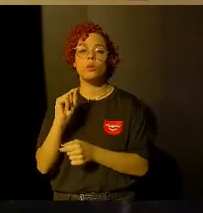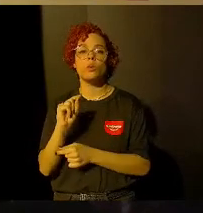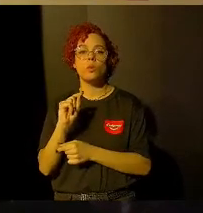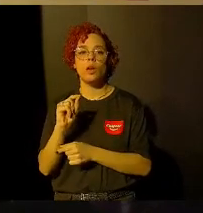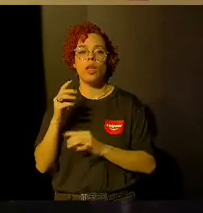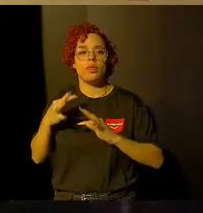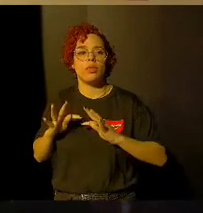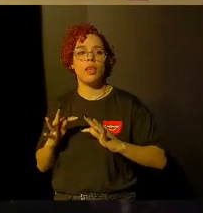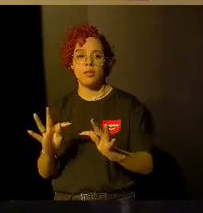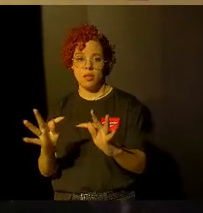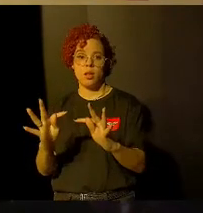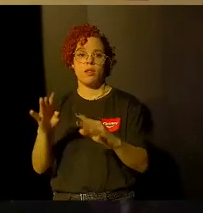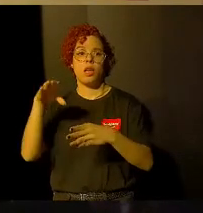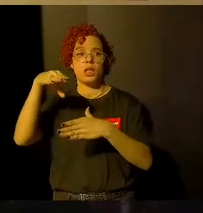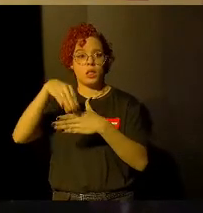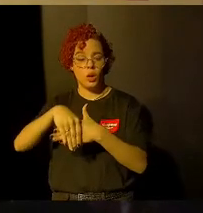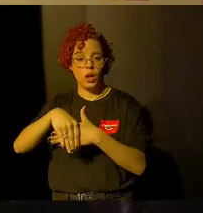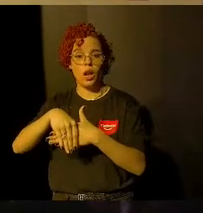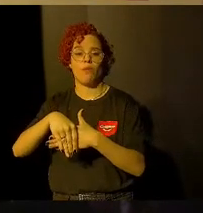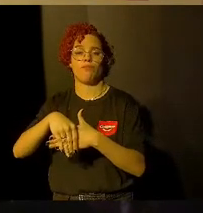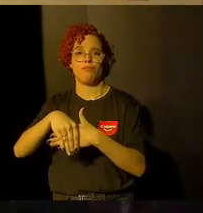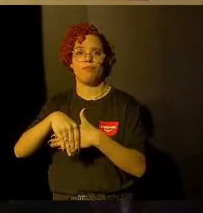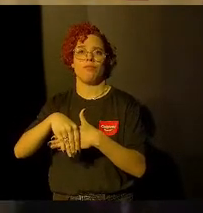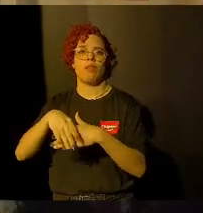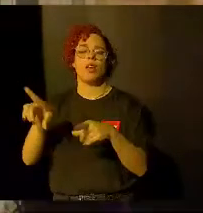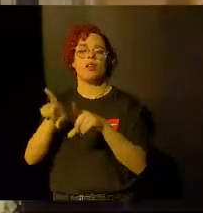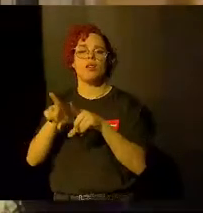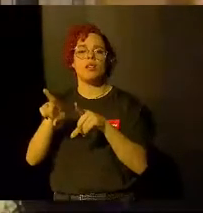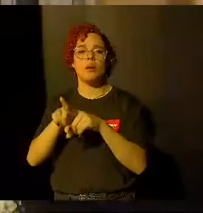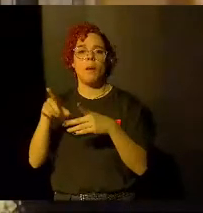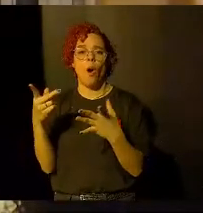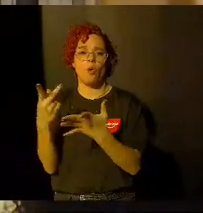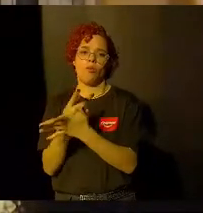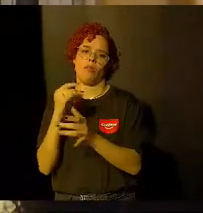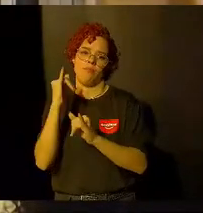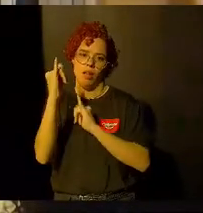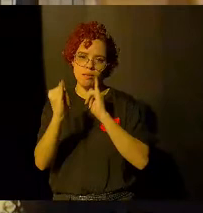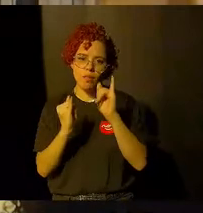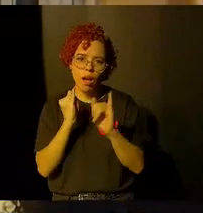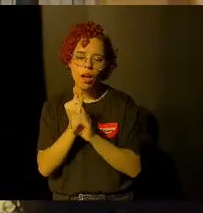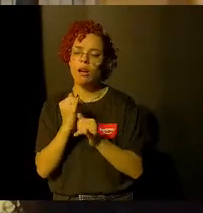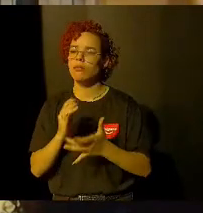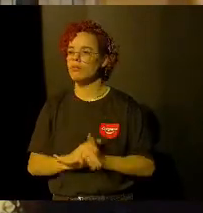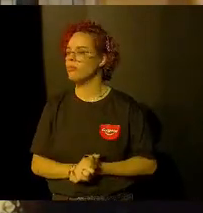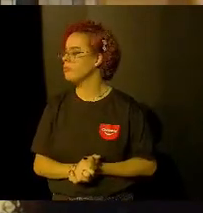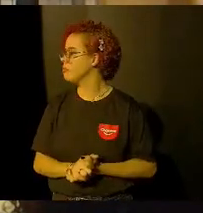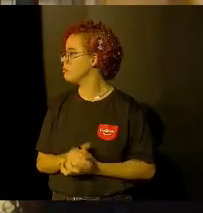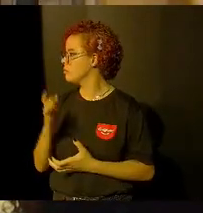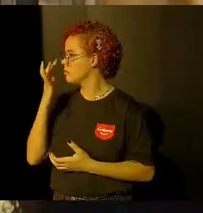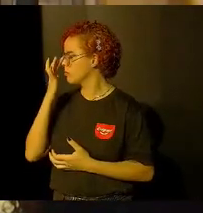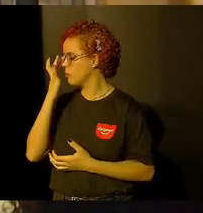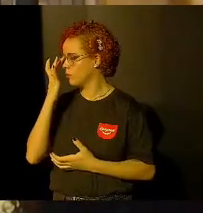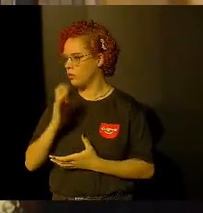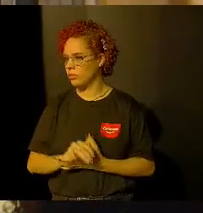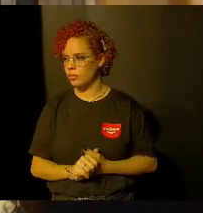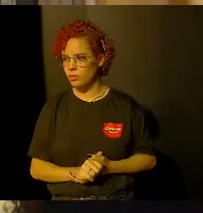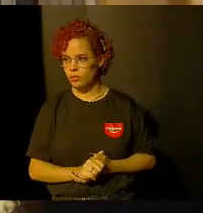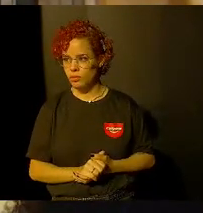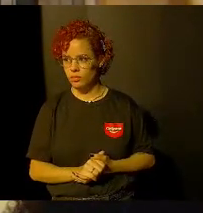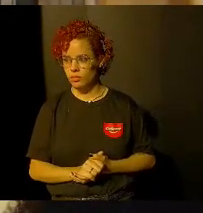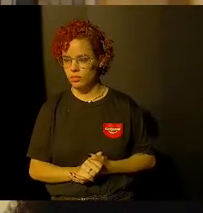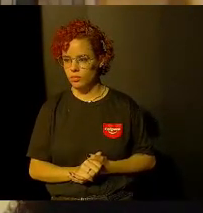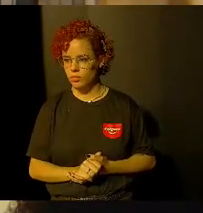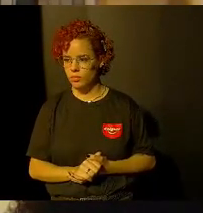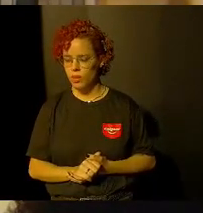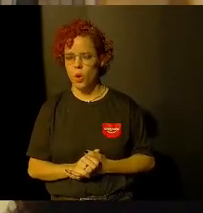tecnológico e editorial que passa pela internet porque aconteceu basicamente foi democratização